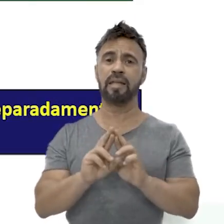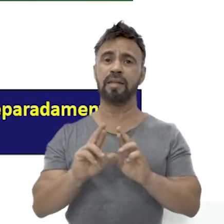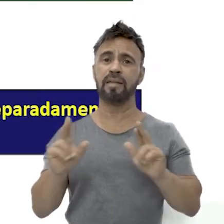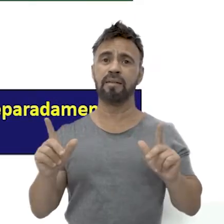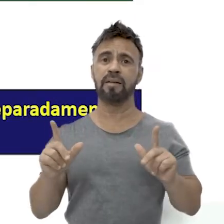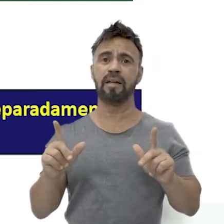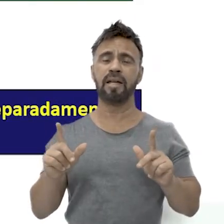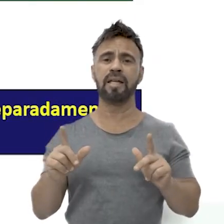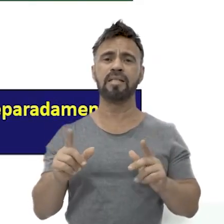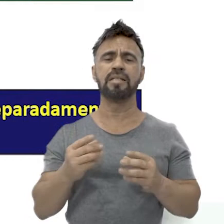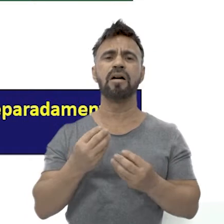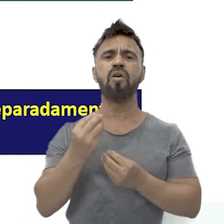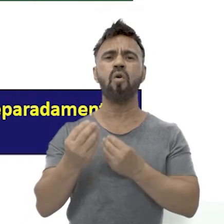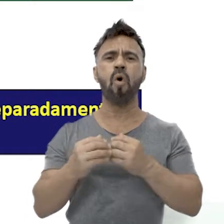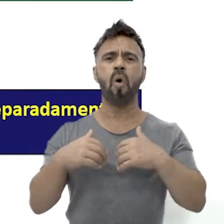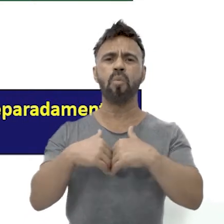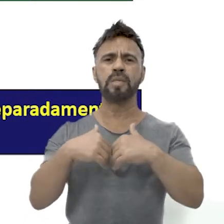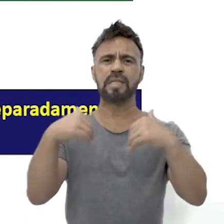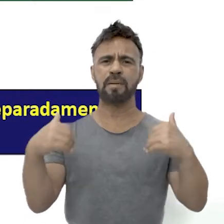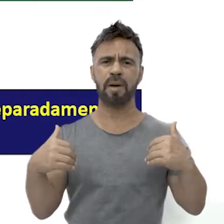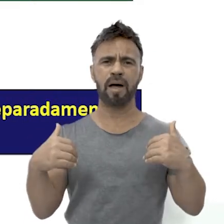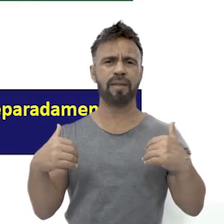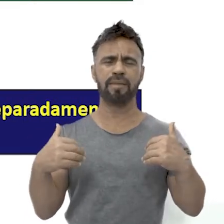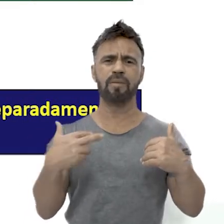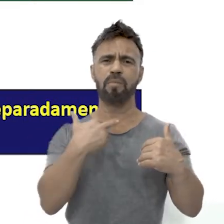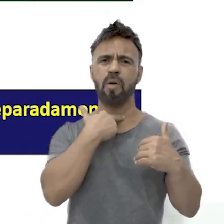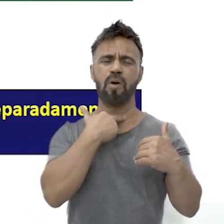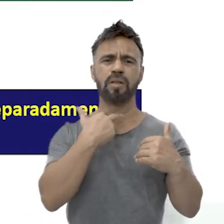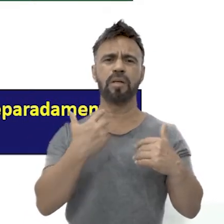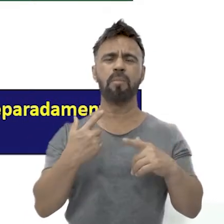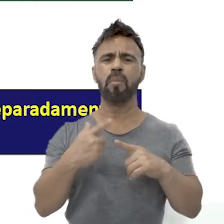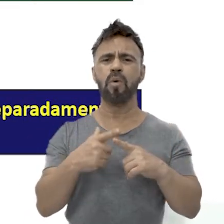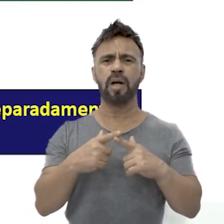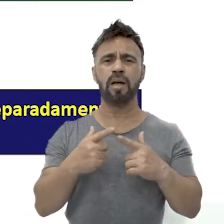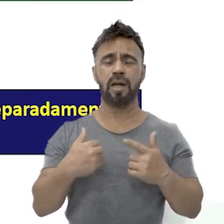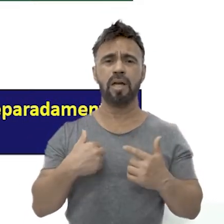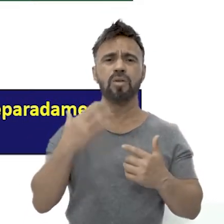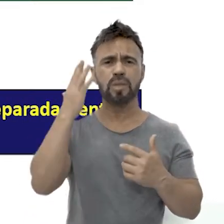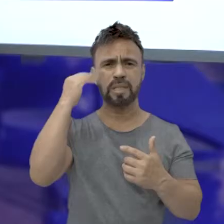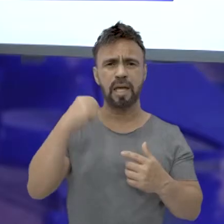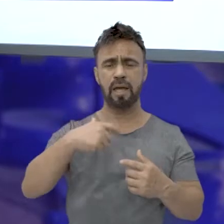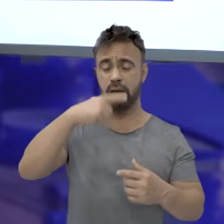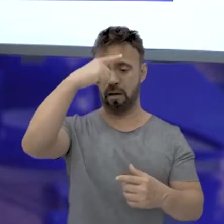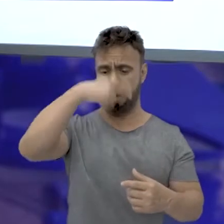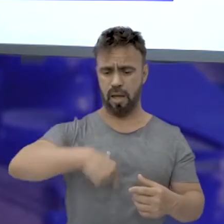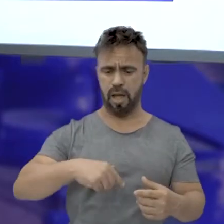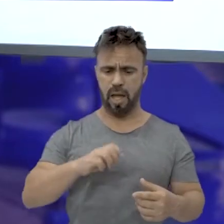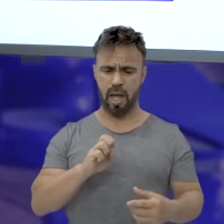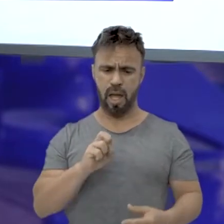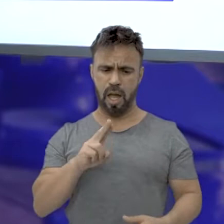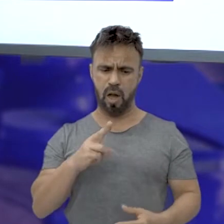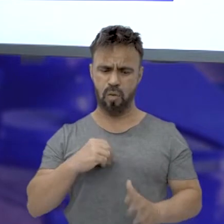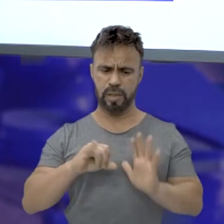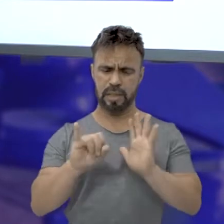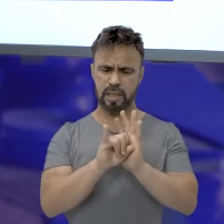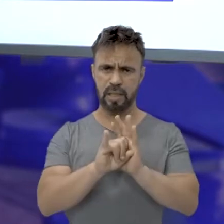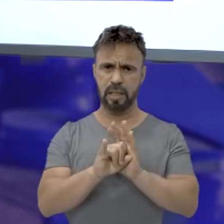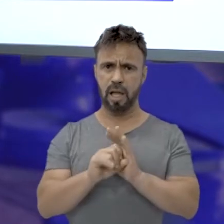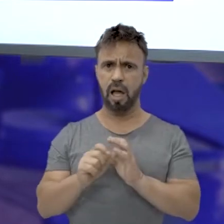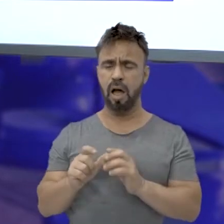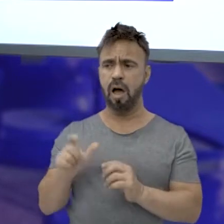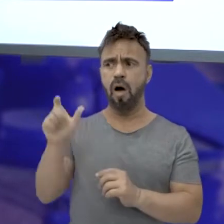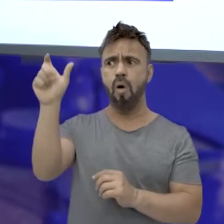podem ser compreendidas separadamente. Por quê? Porque eu só sei quem eu sou à medida que eu tenho o outro